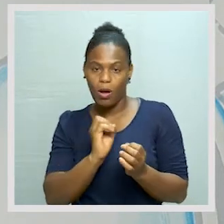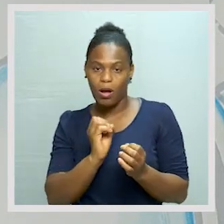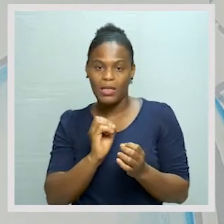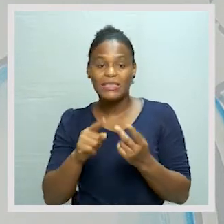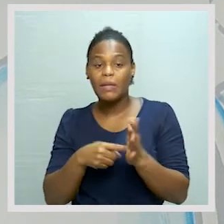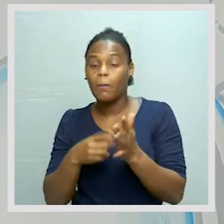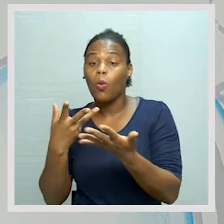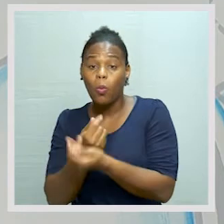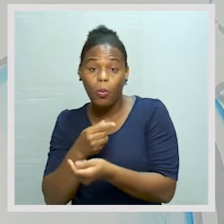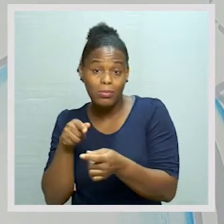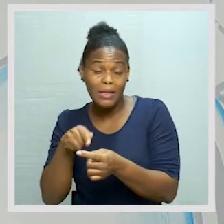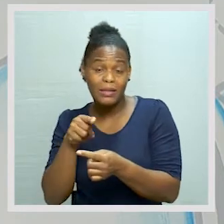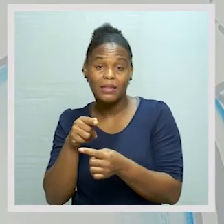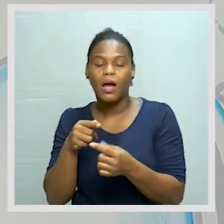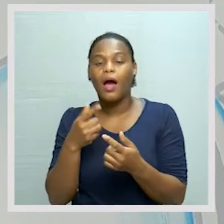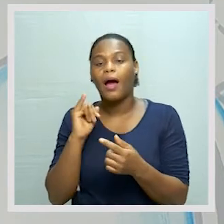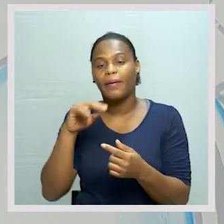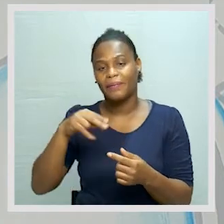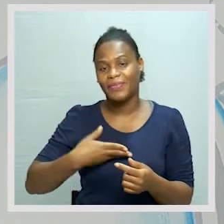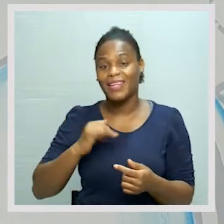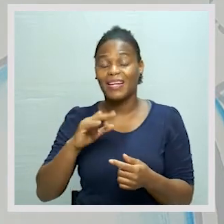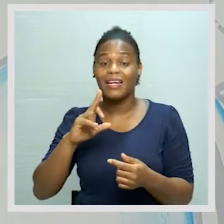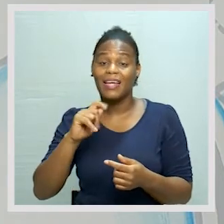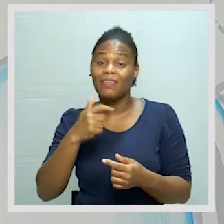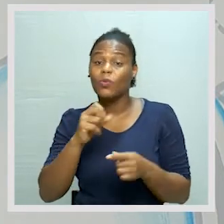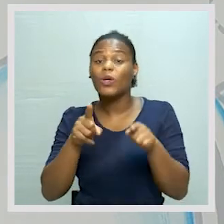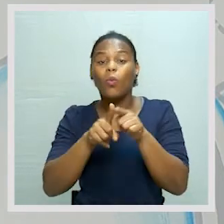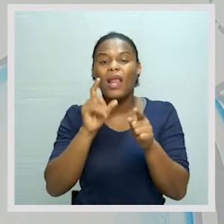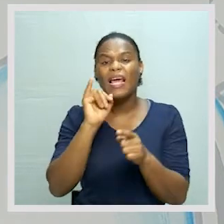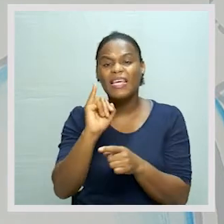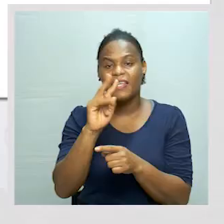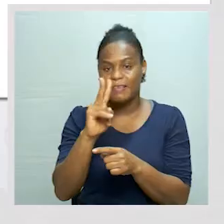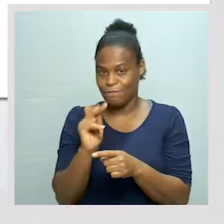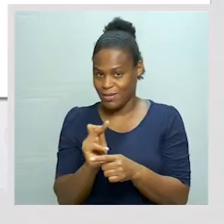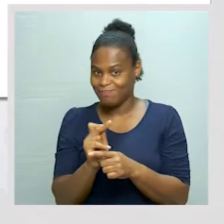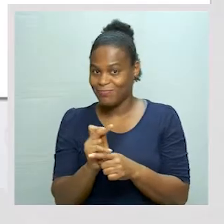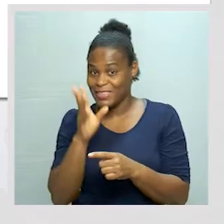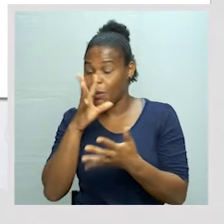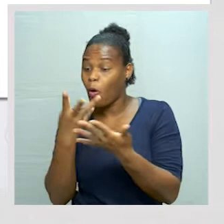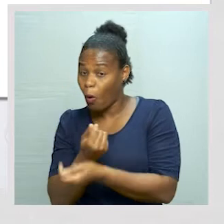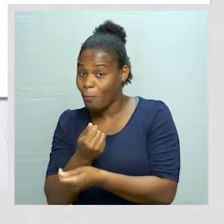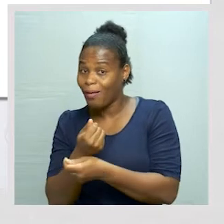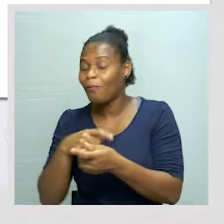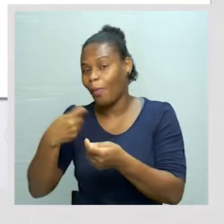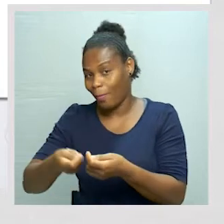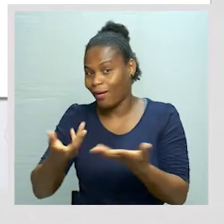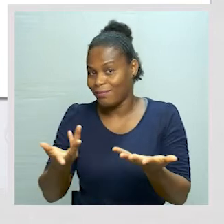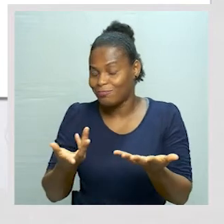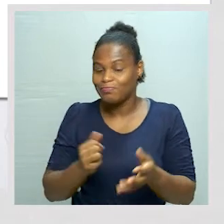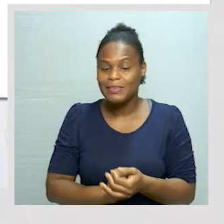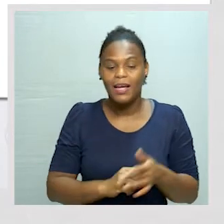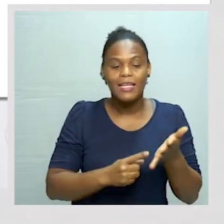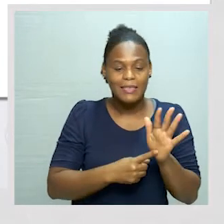seja, sobre o consumo, o imposto é indireto, que é o IVA, que nós vimos. E os impostos diretos é